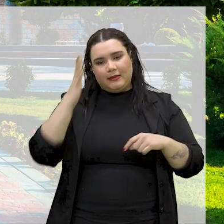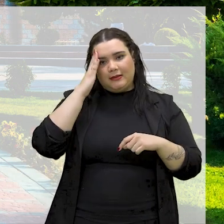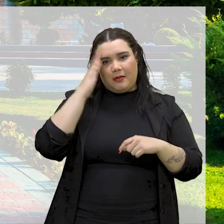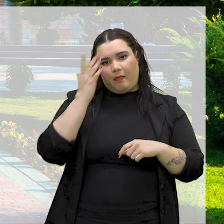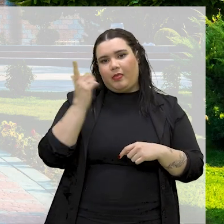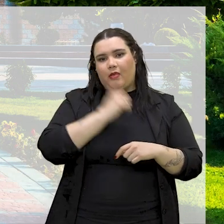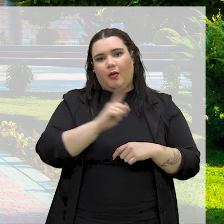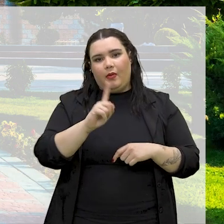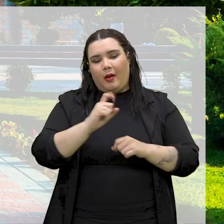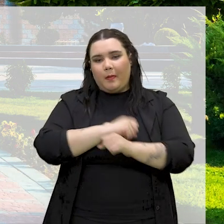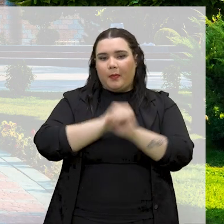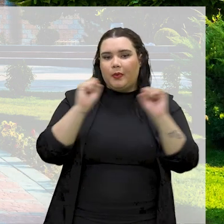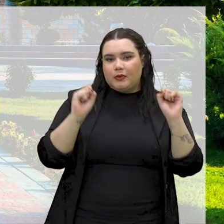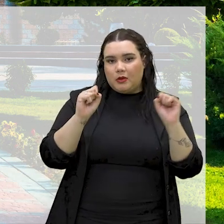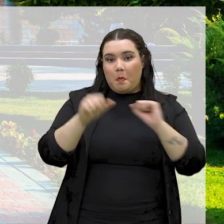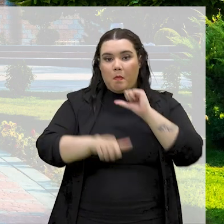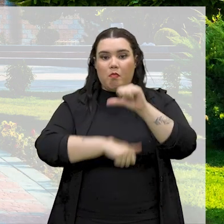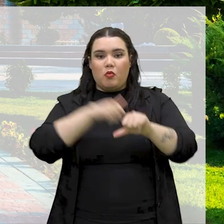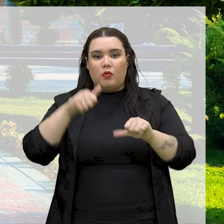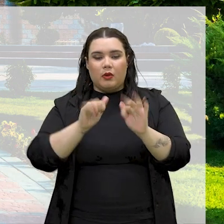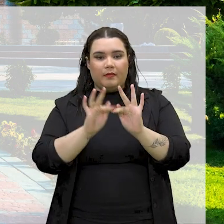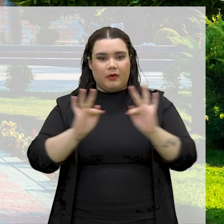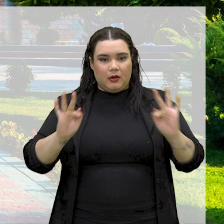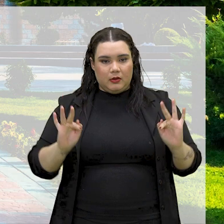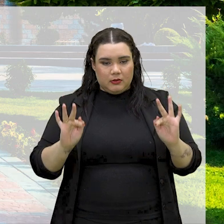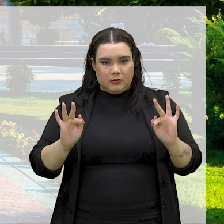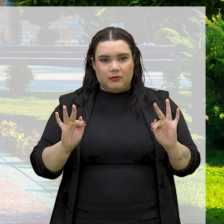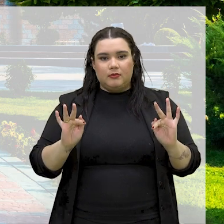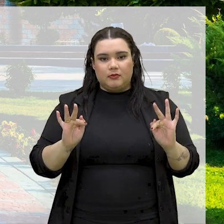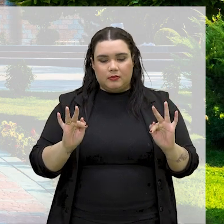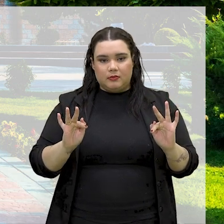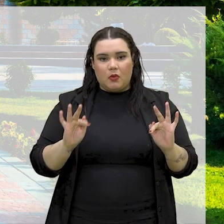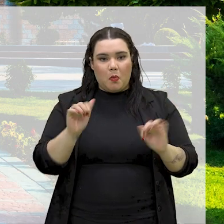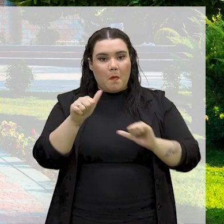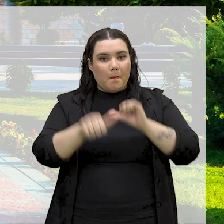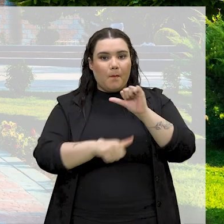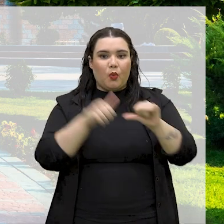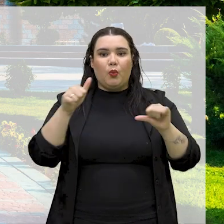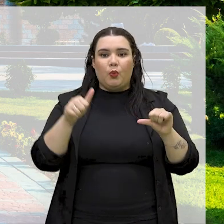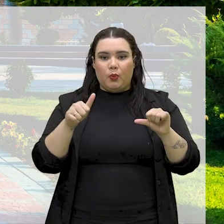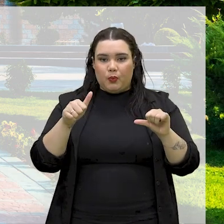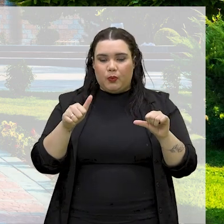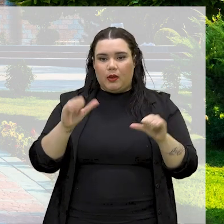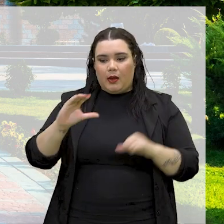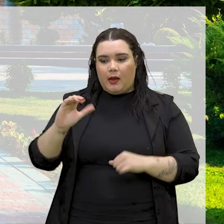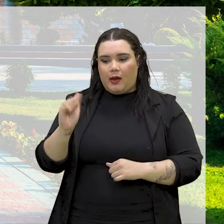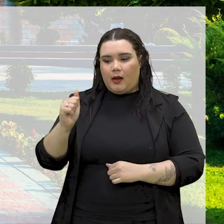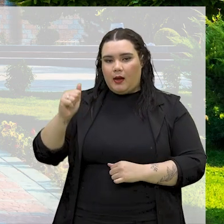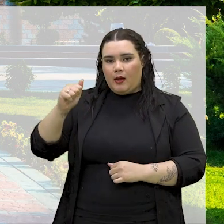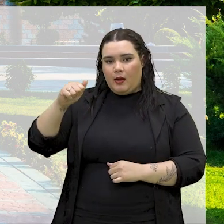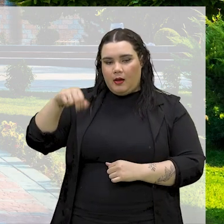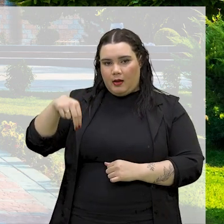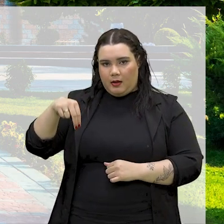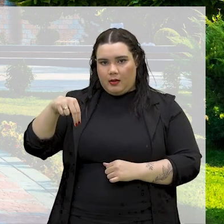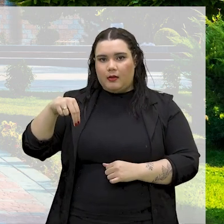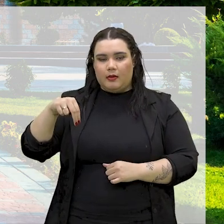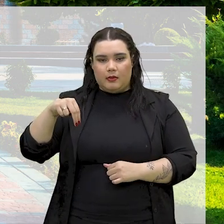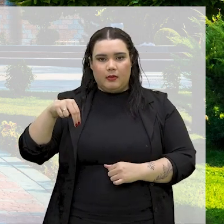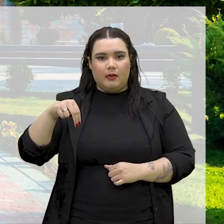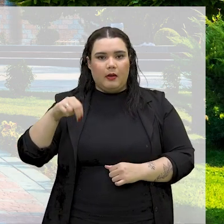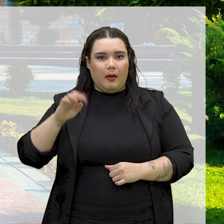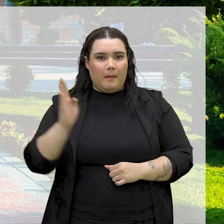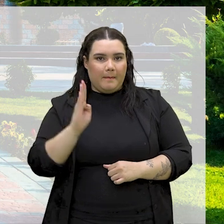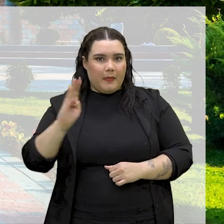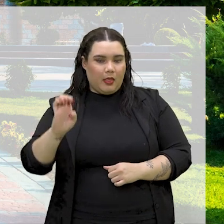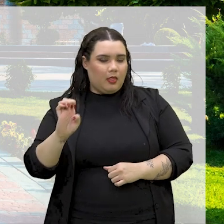possível, por isso a frase vai ficar assim. Eu não vou usar, né, can't. Aqui não vou usar